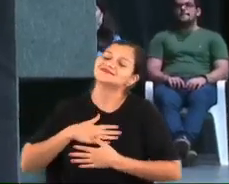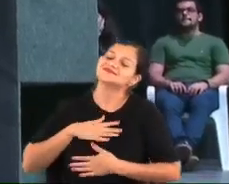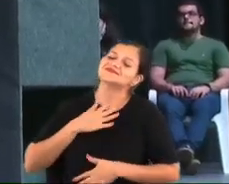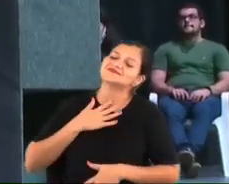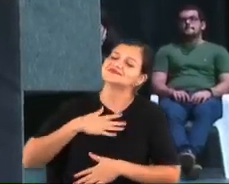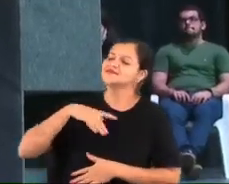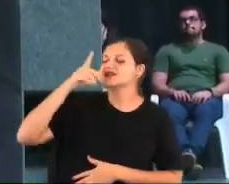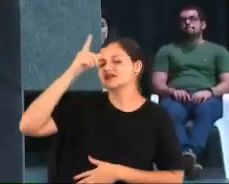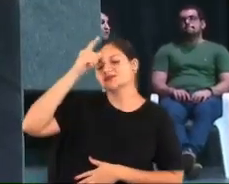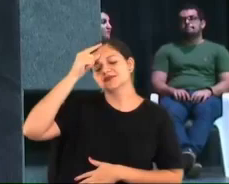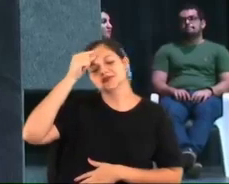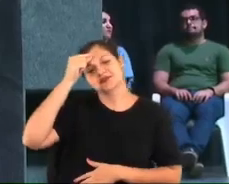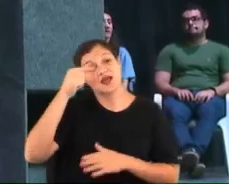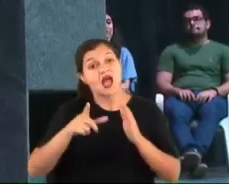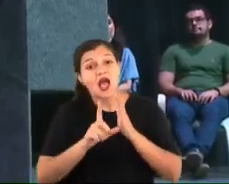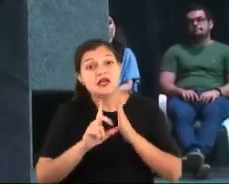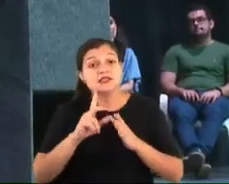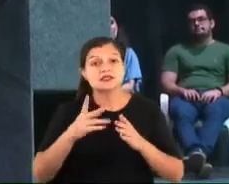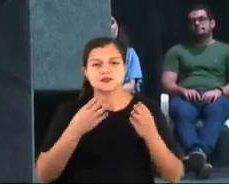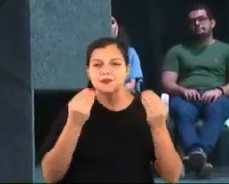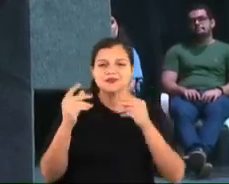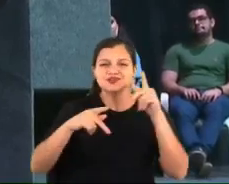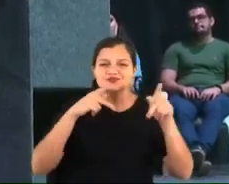se deitavam, ficavam olhando.